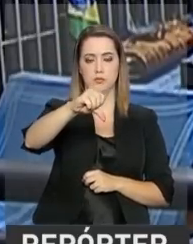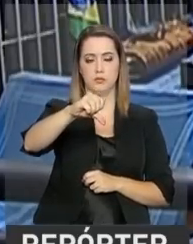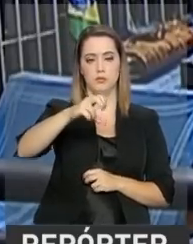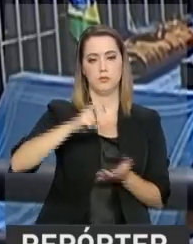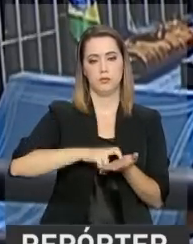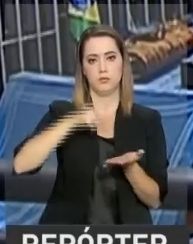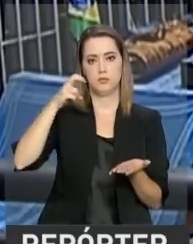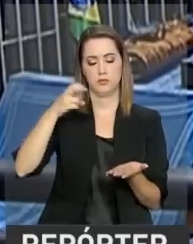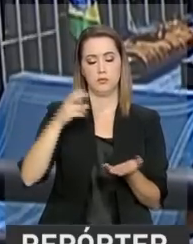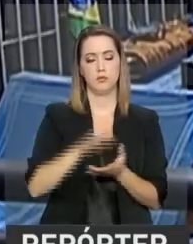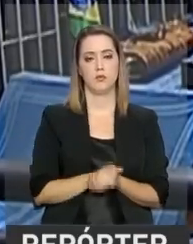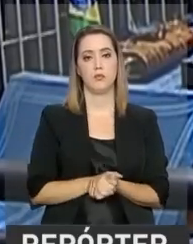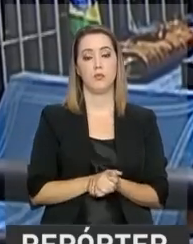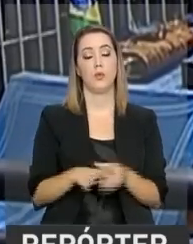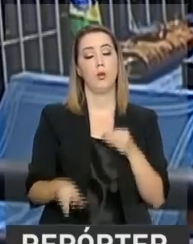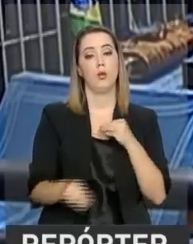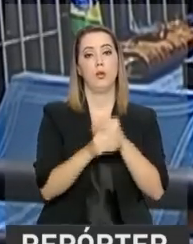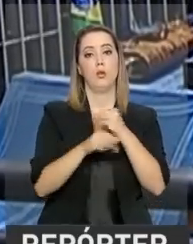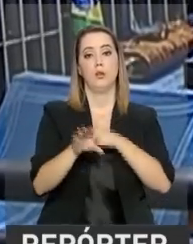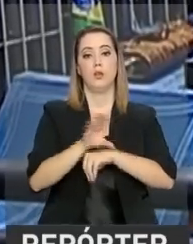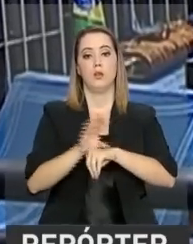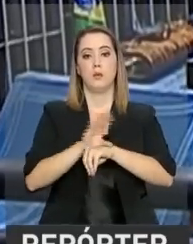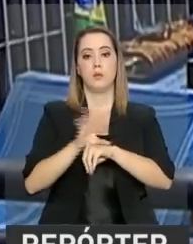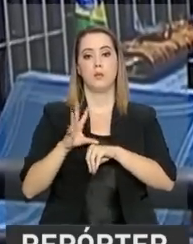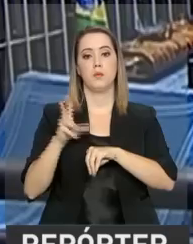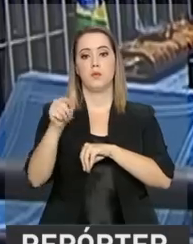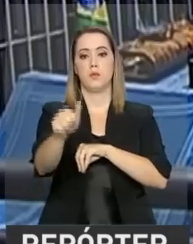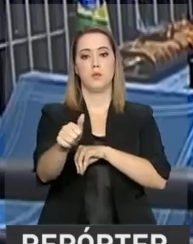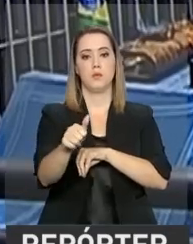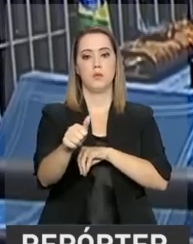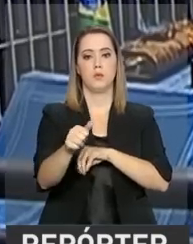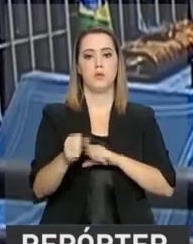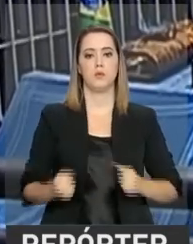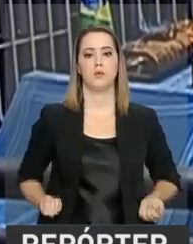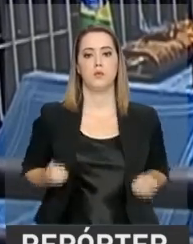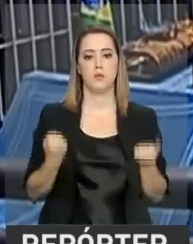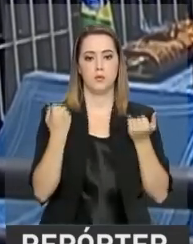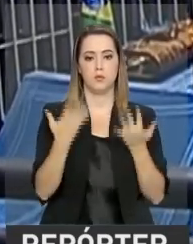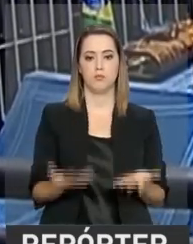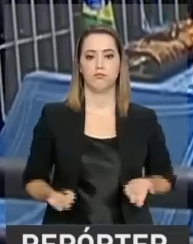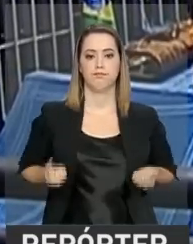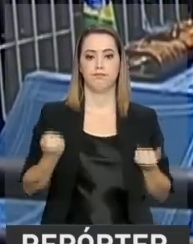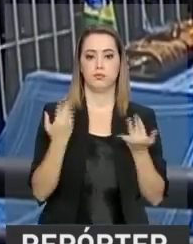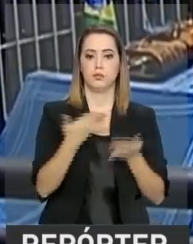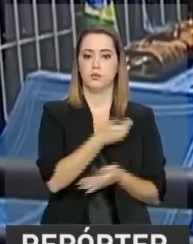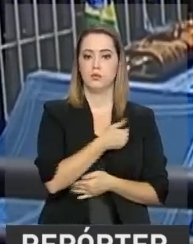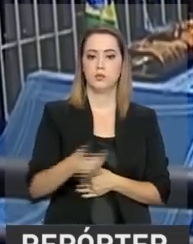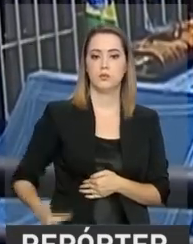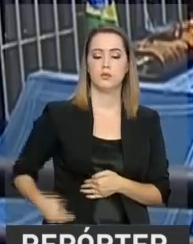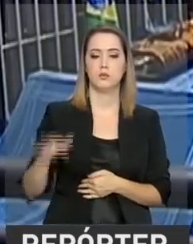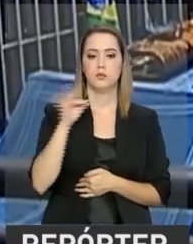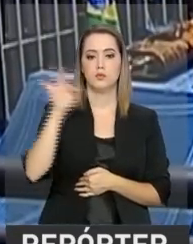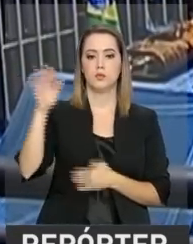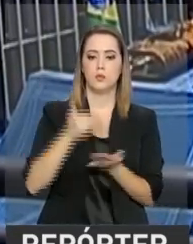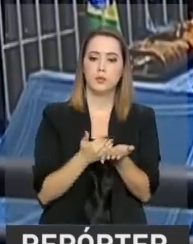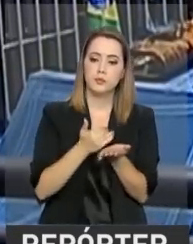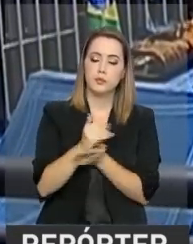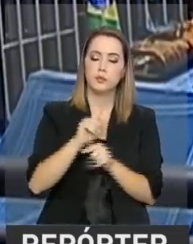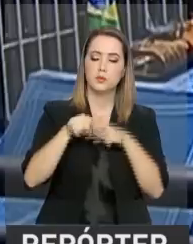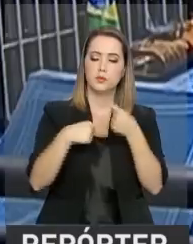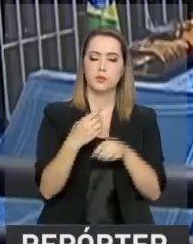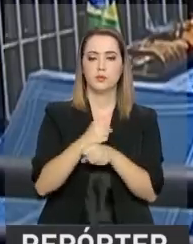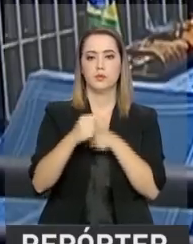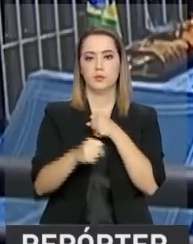manhã. A PEC estabelece que todos os gastos da União a partir do ano que vem terão